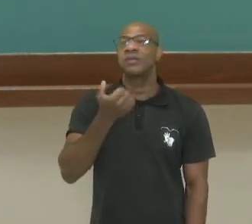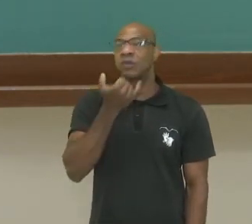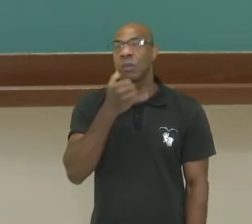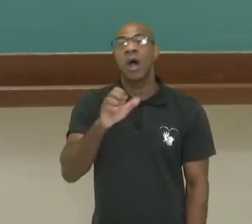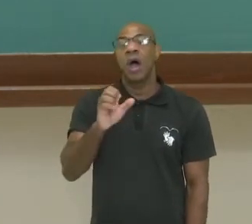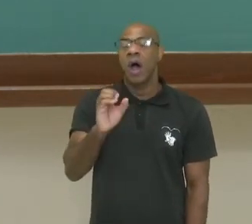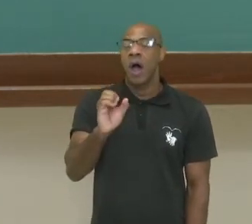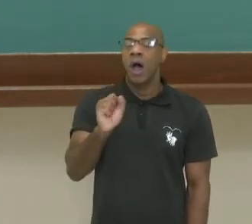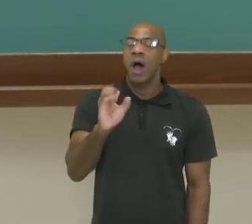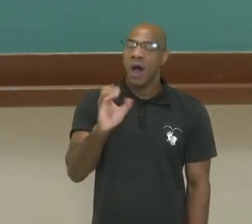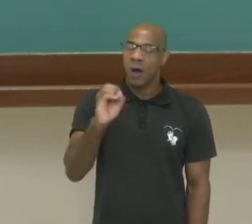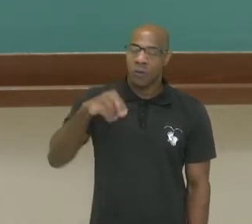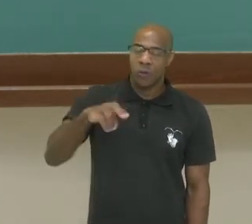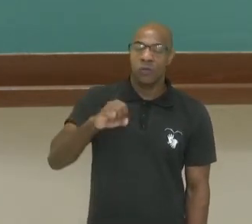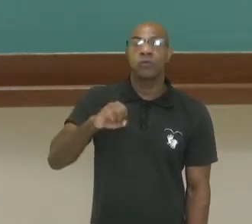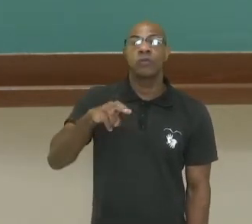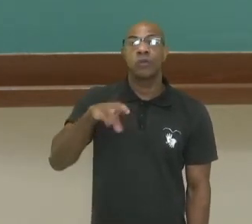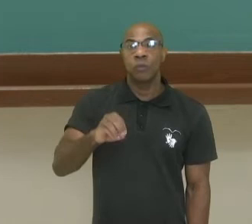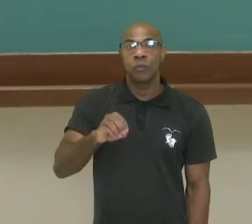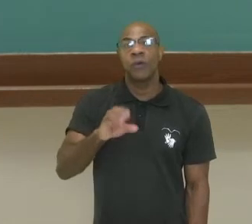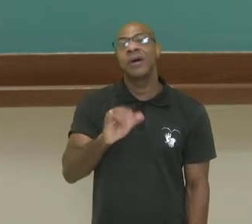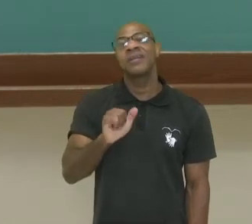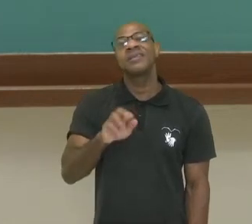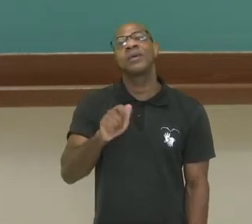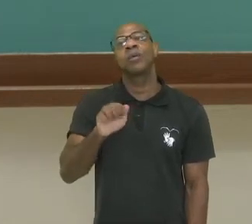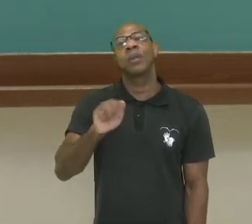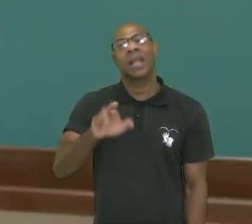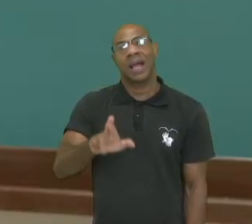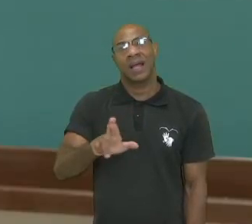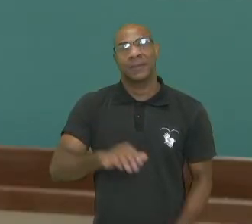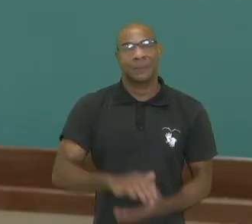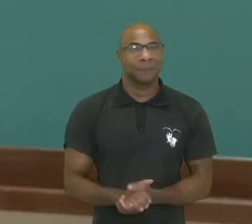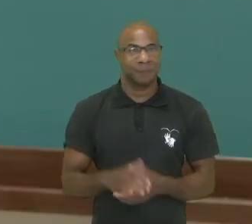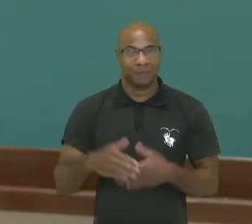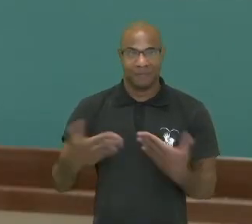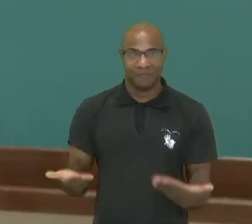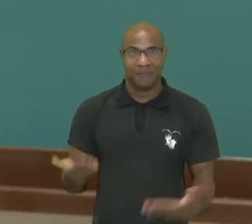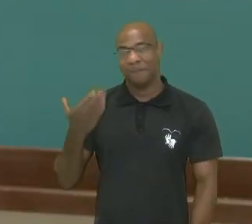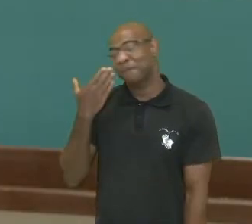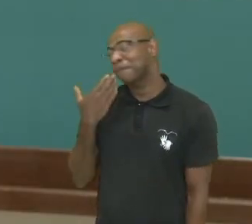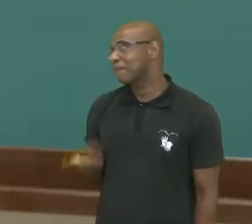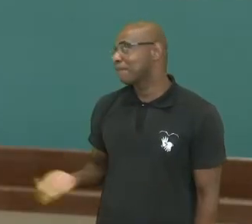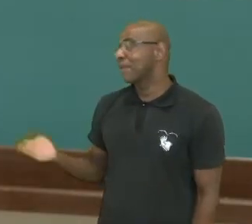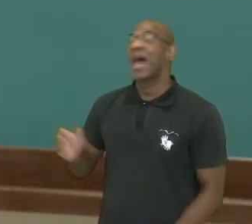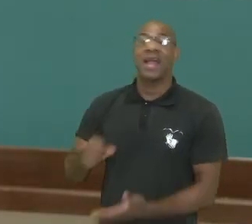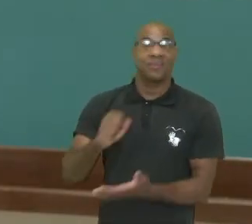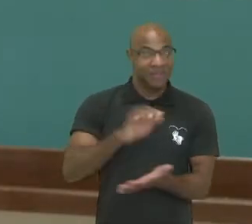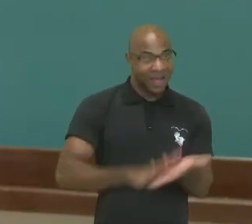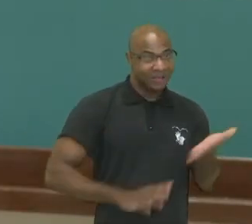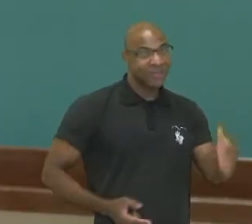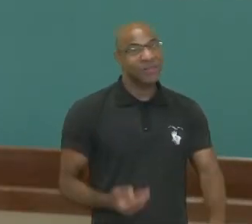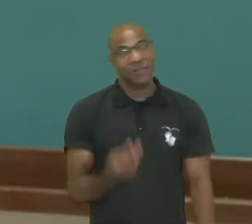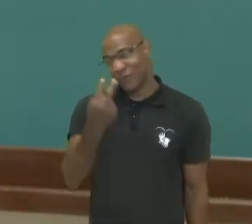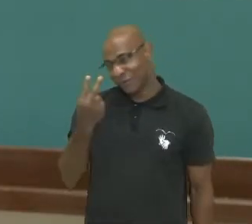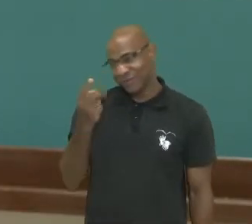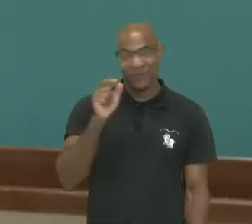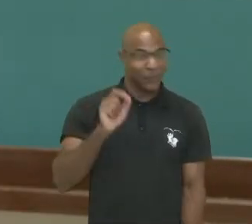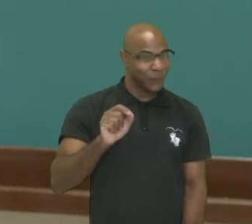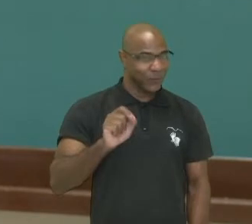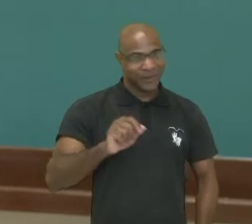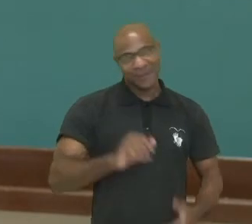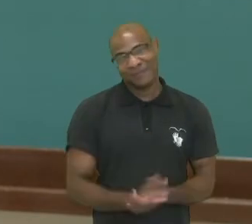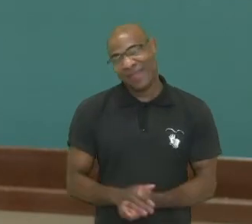ok? A atividade 2, por que ela estava falando, né? Na atividade 2, olha só,